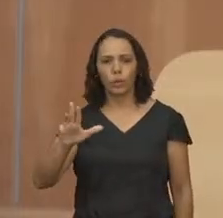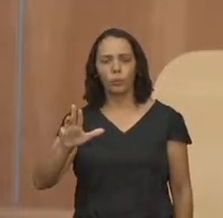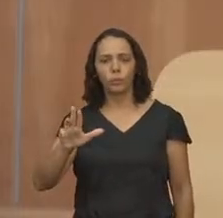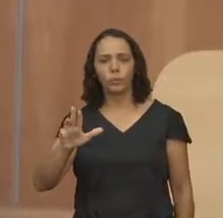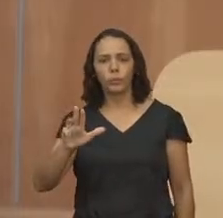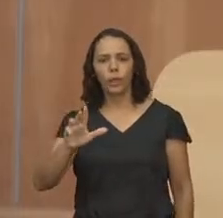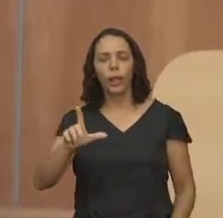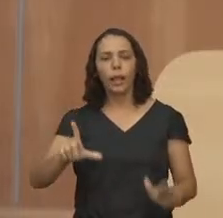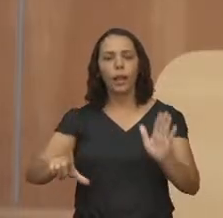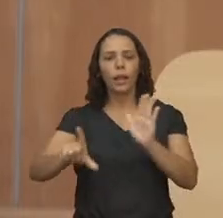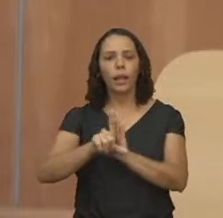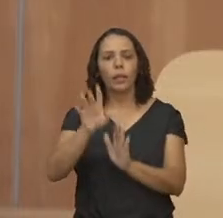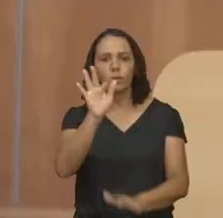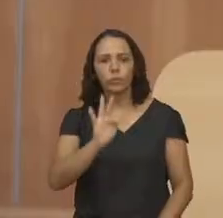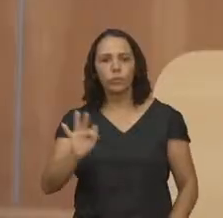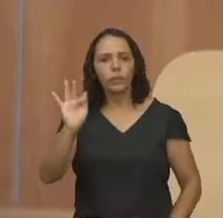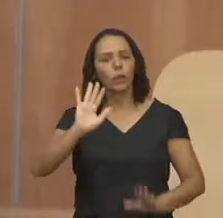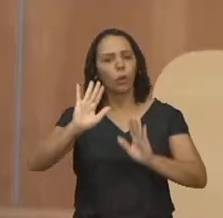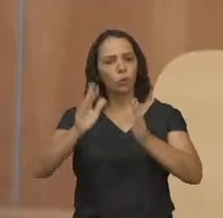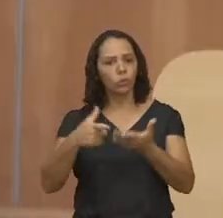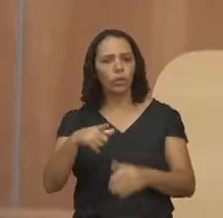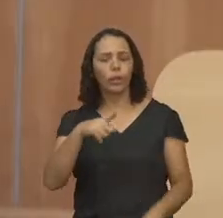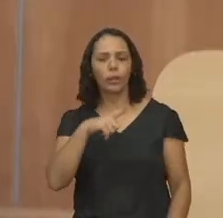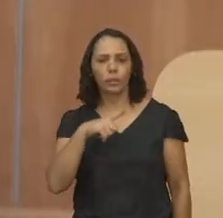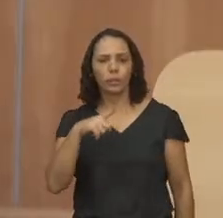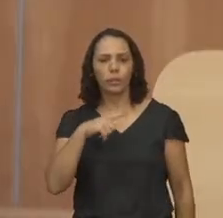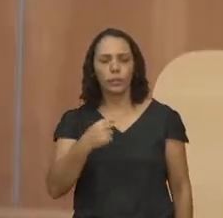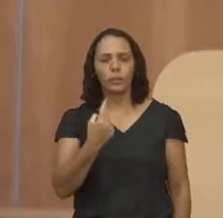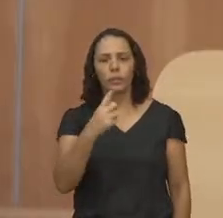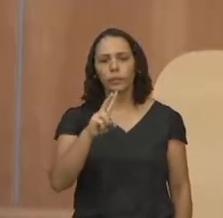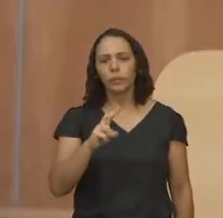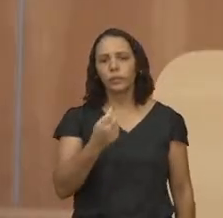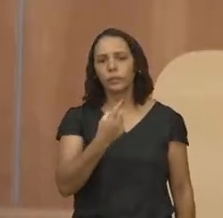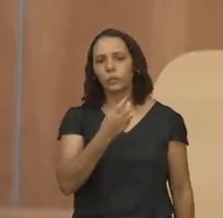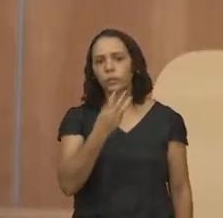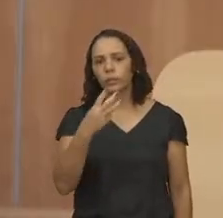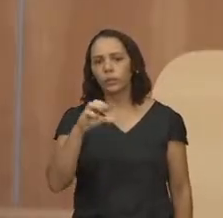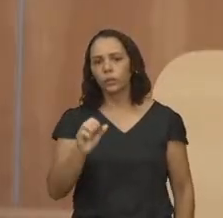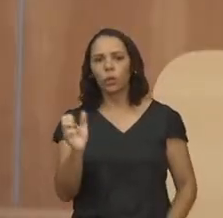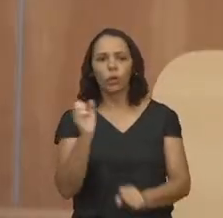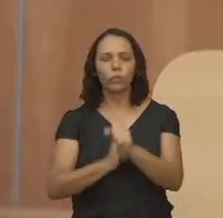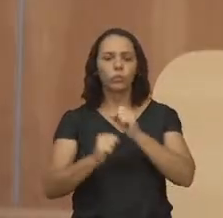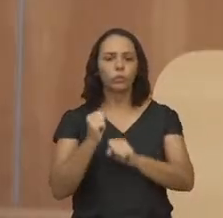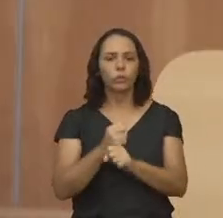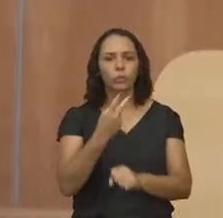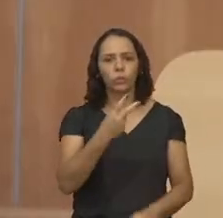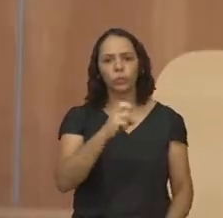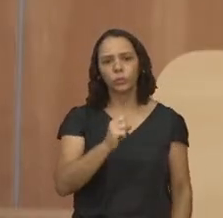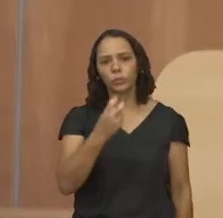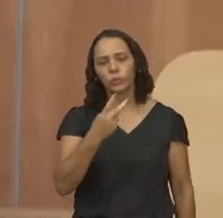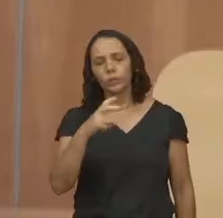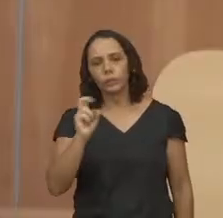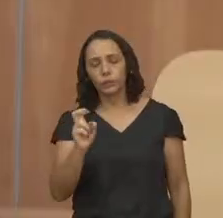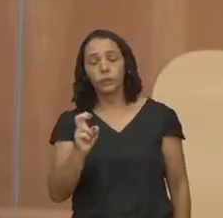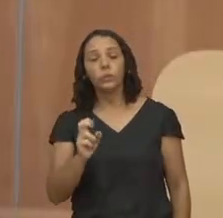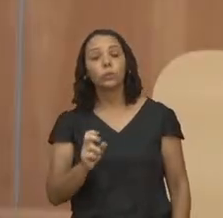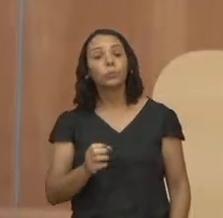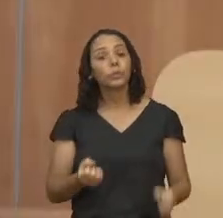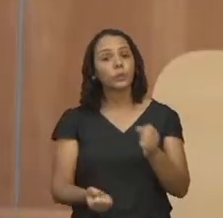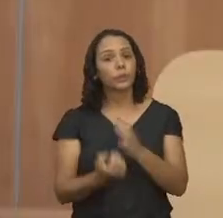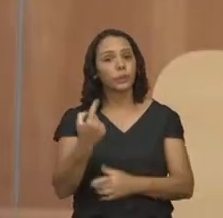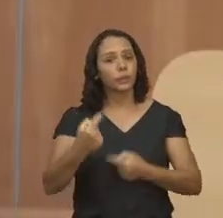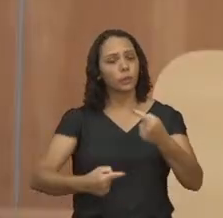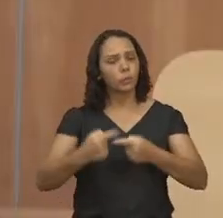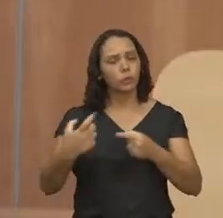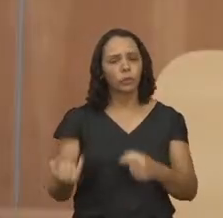a 15139 de 2025 e ela estabelece essa política tão importante, né, para que a gente possa